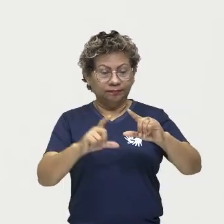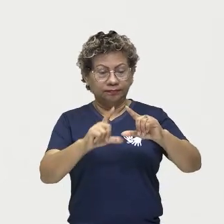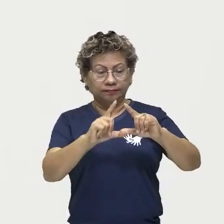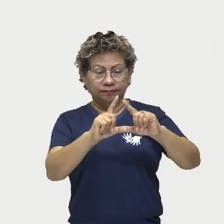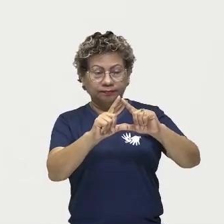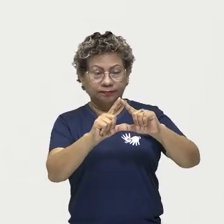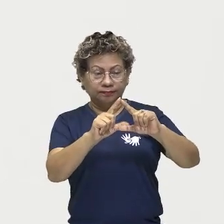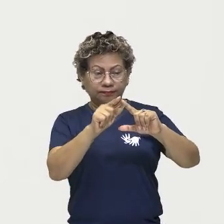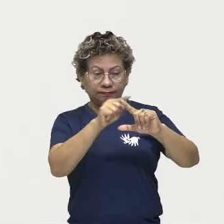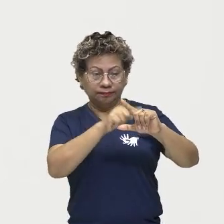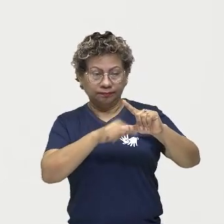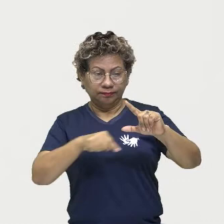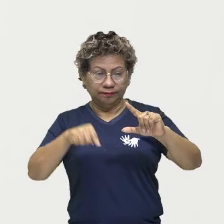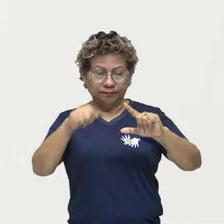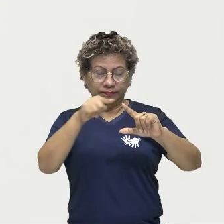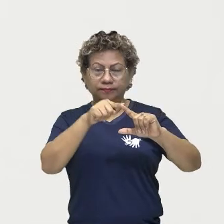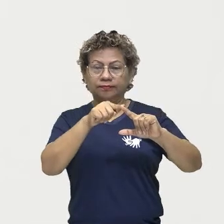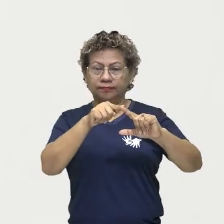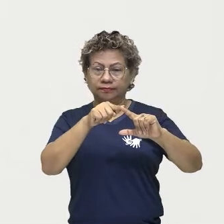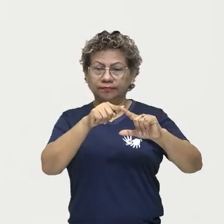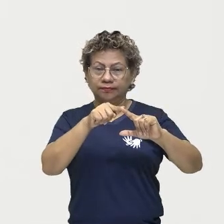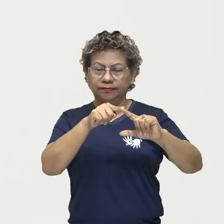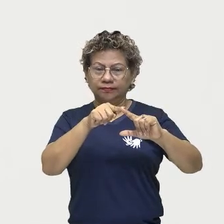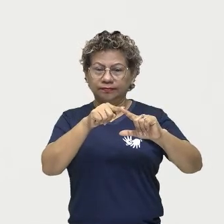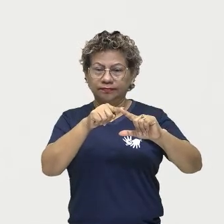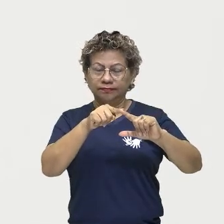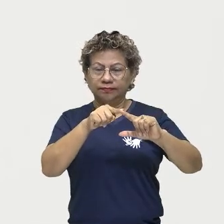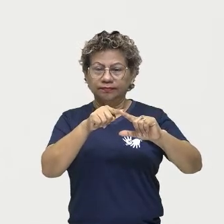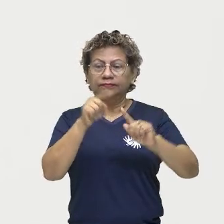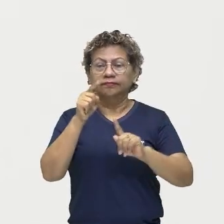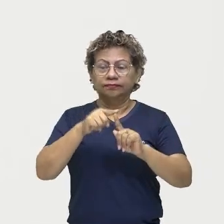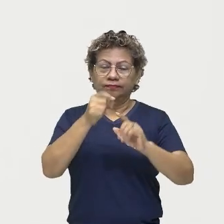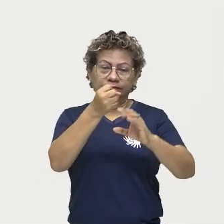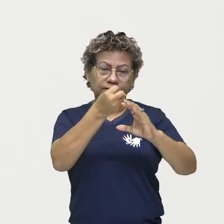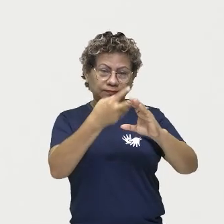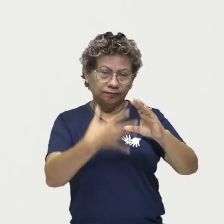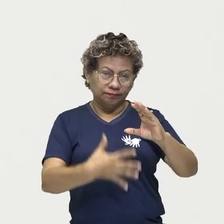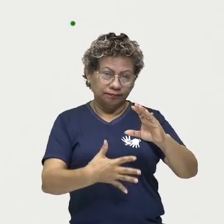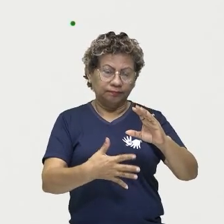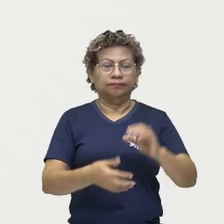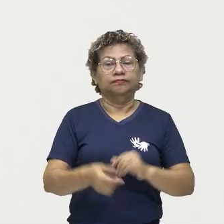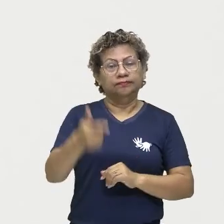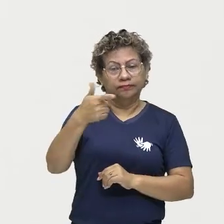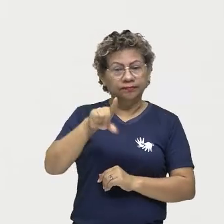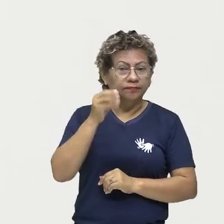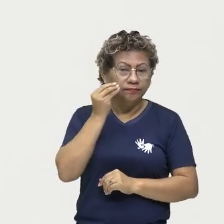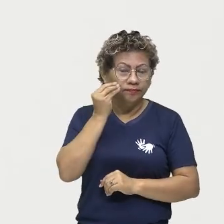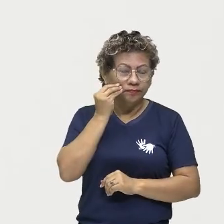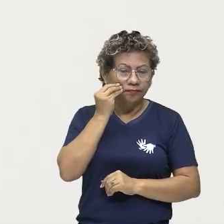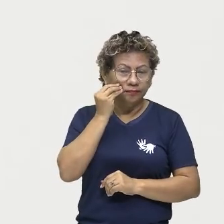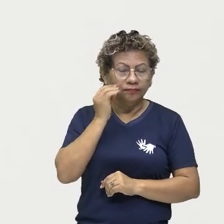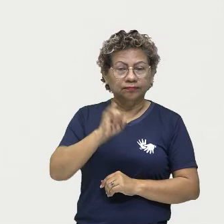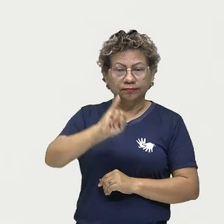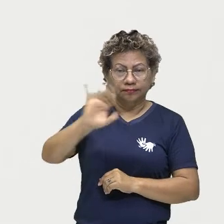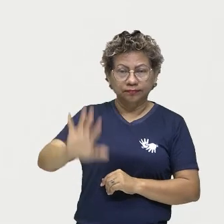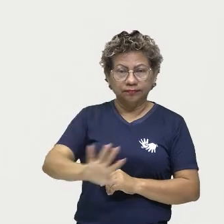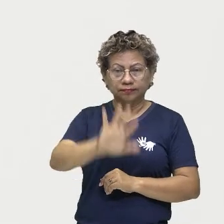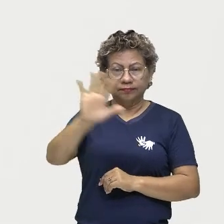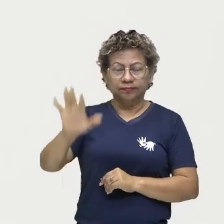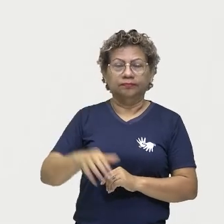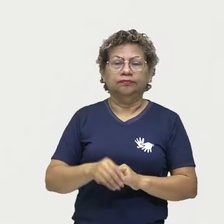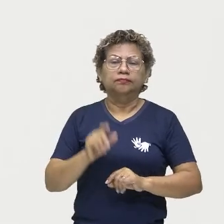do nosso ponto notável circuncentro. Então vamos dar uma breve recapitulada aqui nos nossos pontos notáveis.